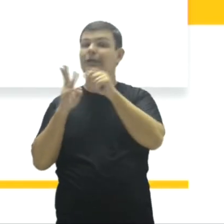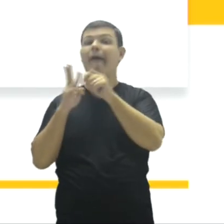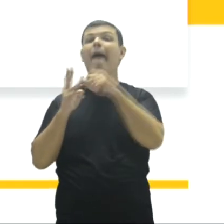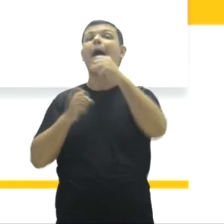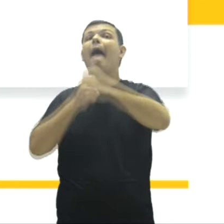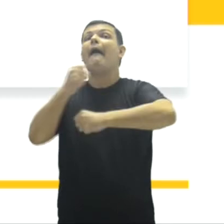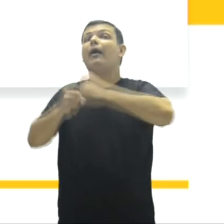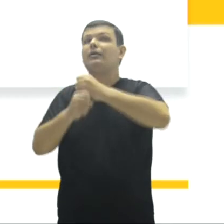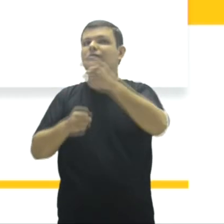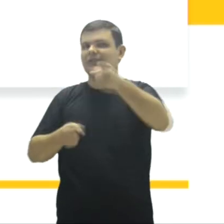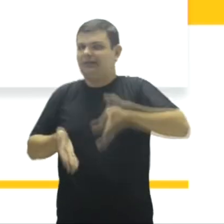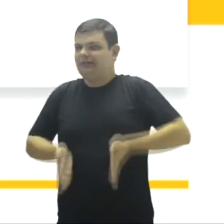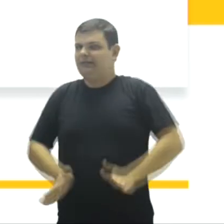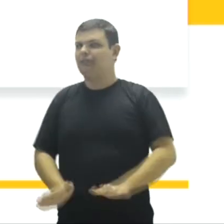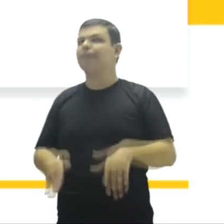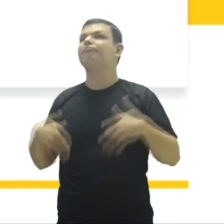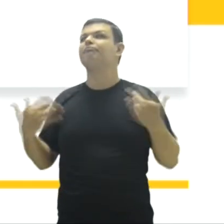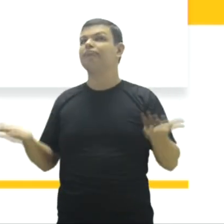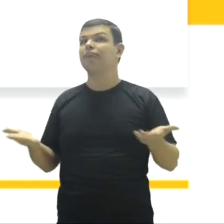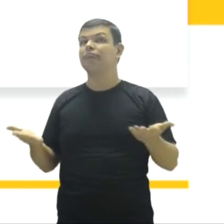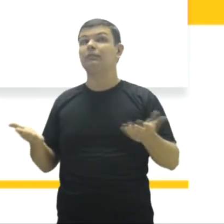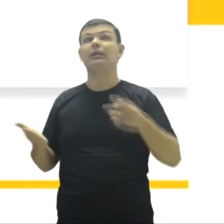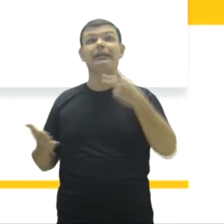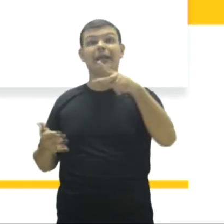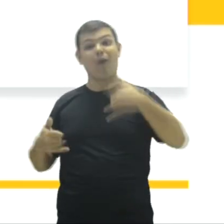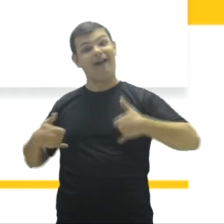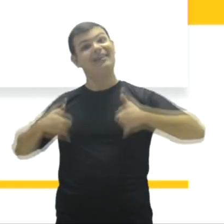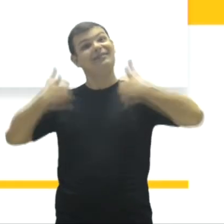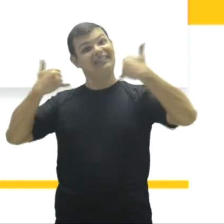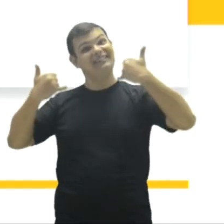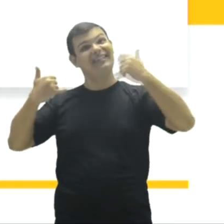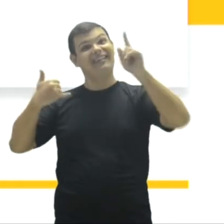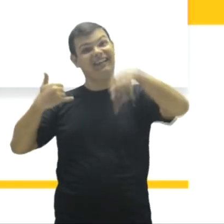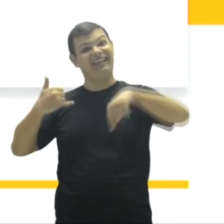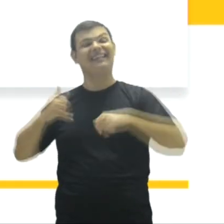nascimento? O seu nascimento é a data do seu aniversário.